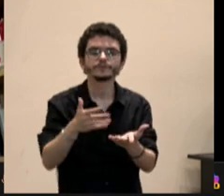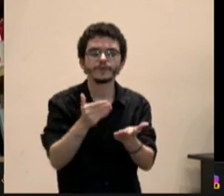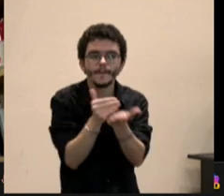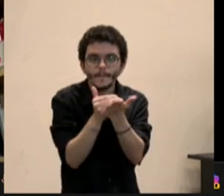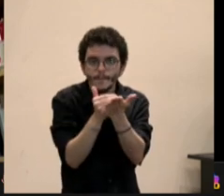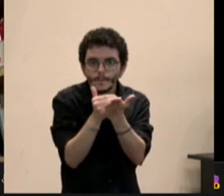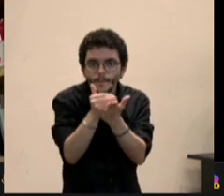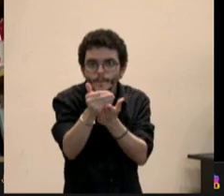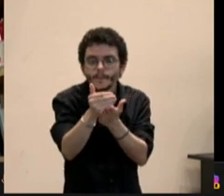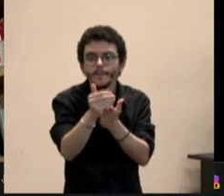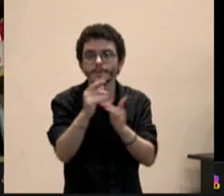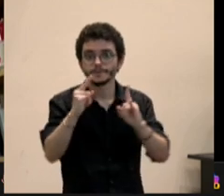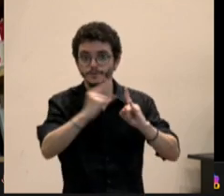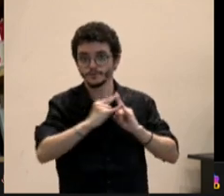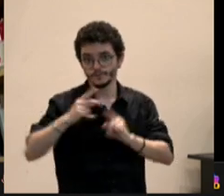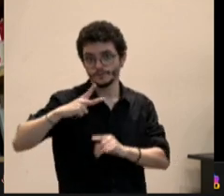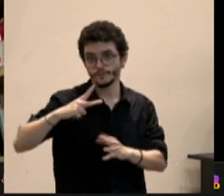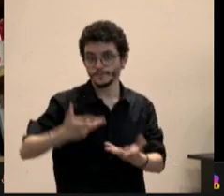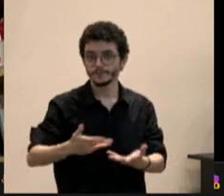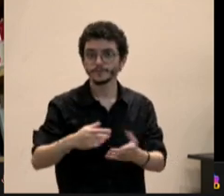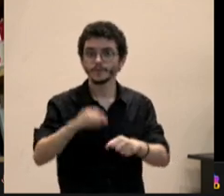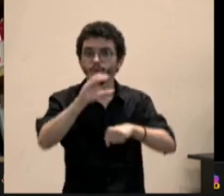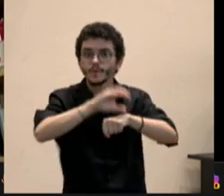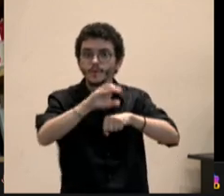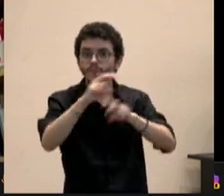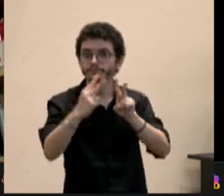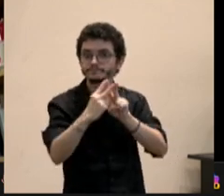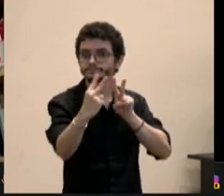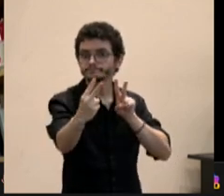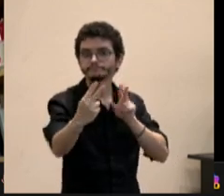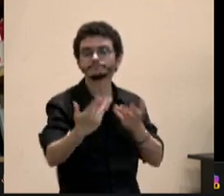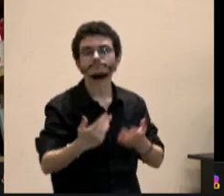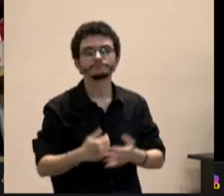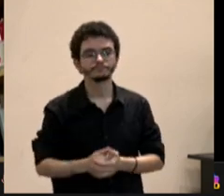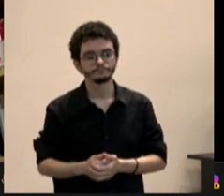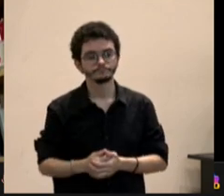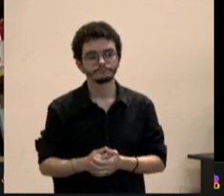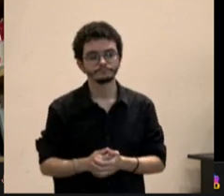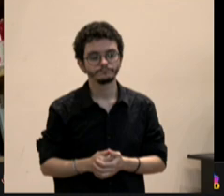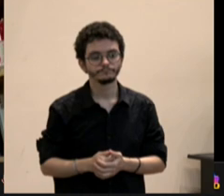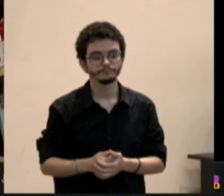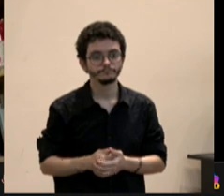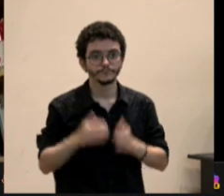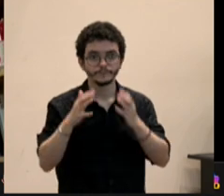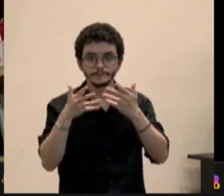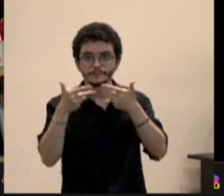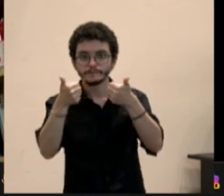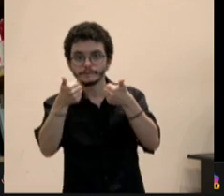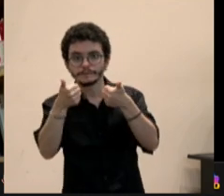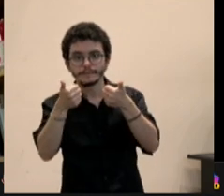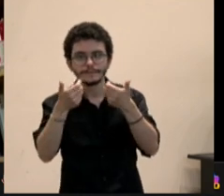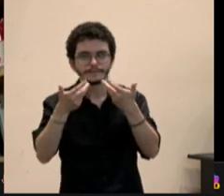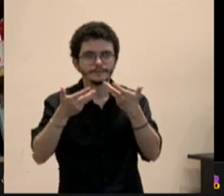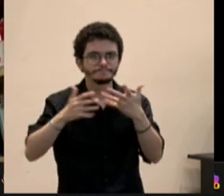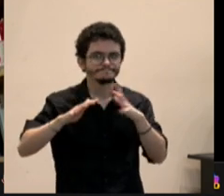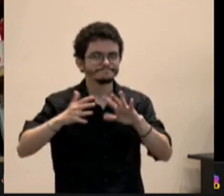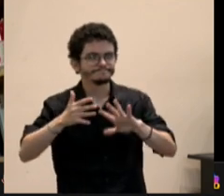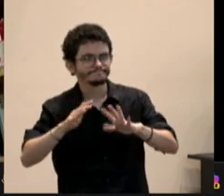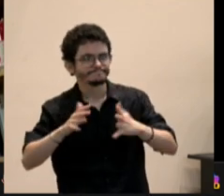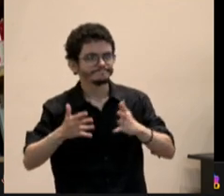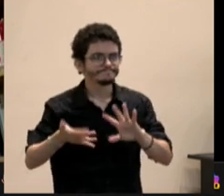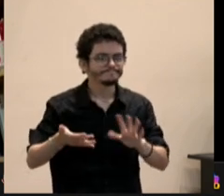em instituições privadas, em cursos EAD de qualidade duvidosa. E a